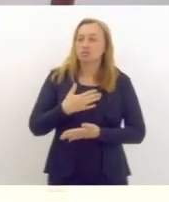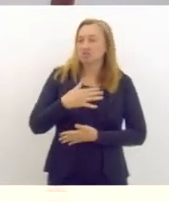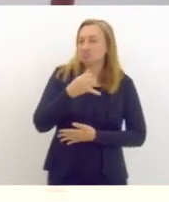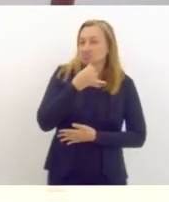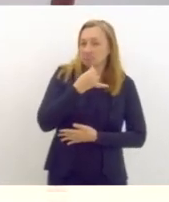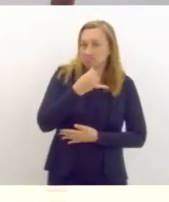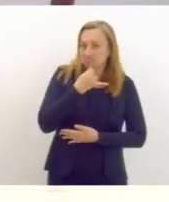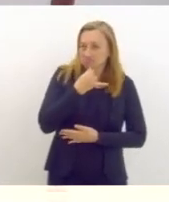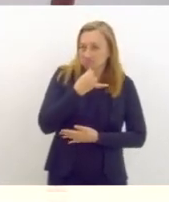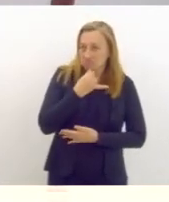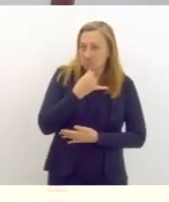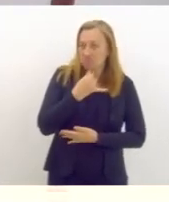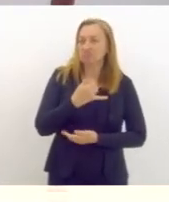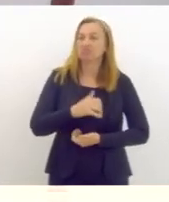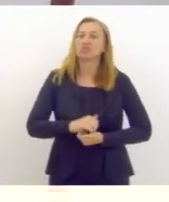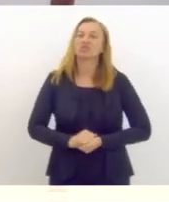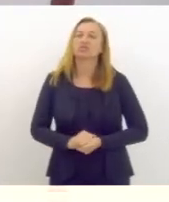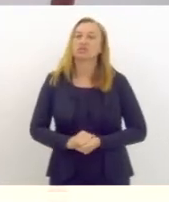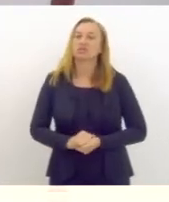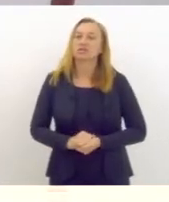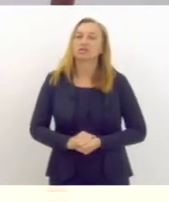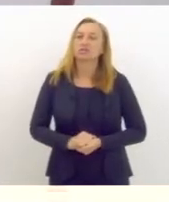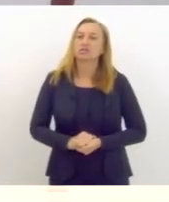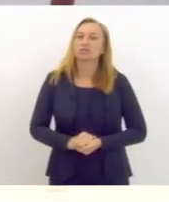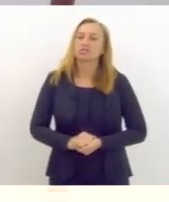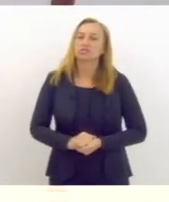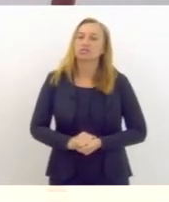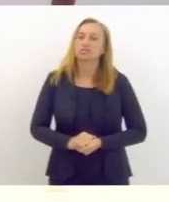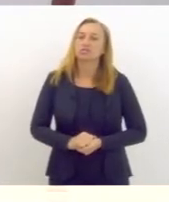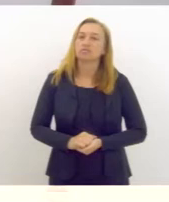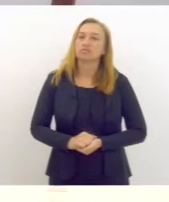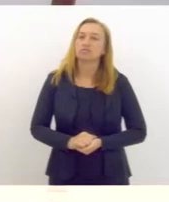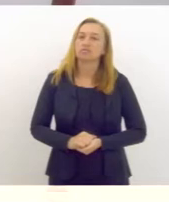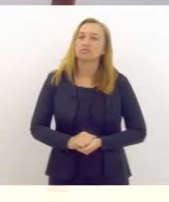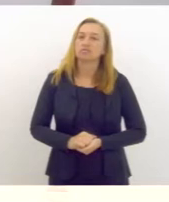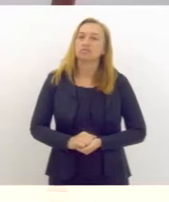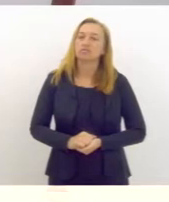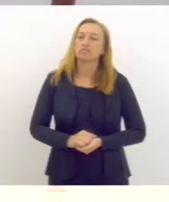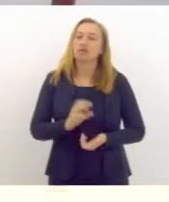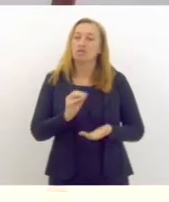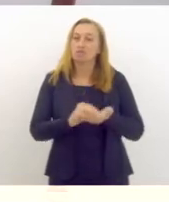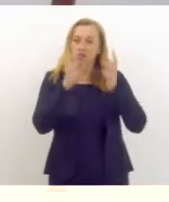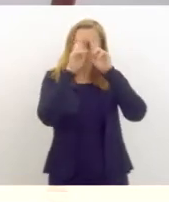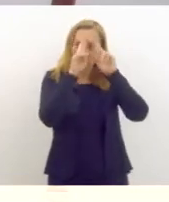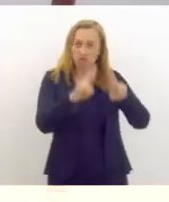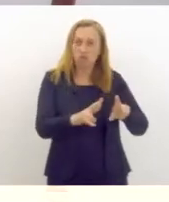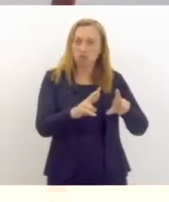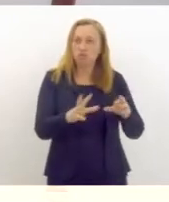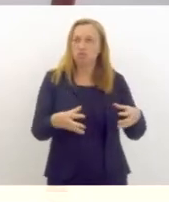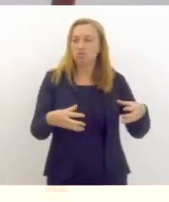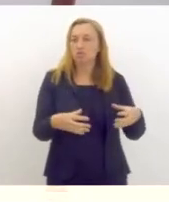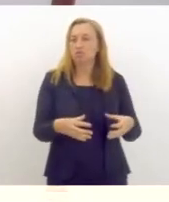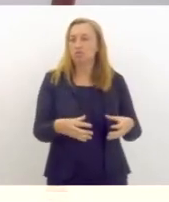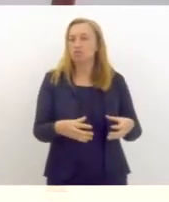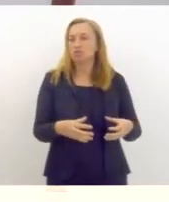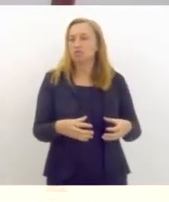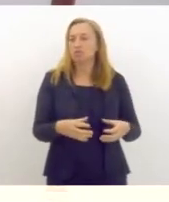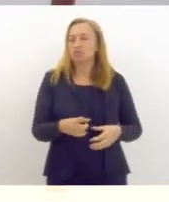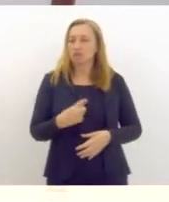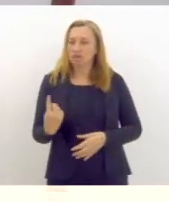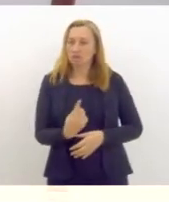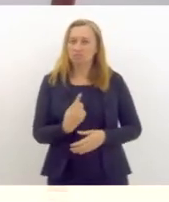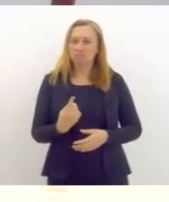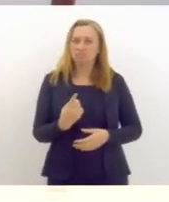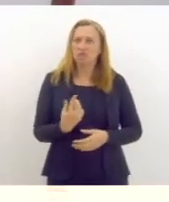a minha insatisfação com o desrespeito do corpo de bombeiros de não ter mandado nenhum